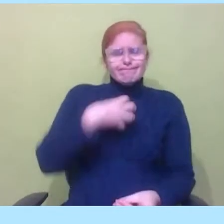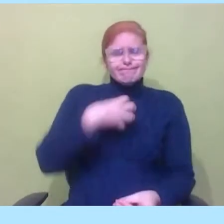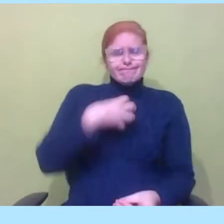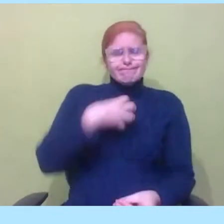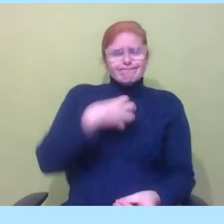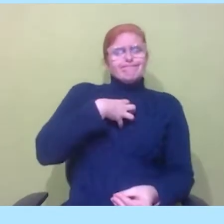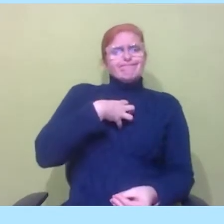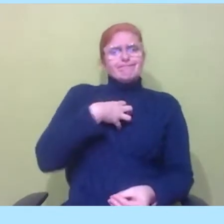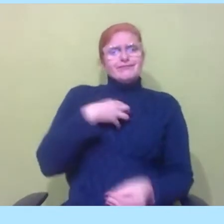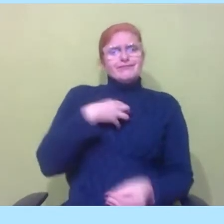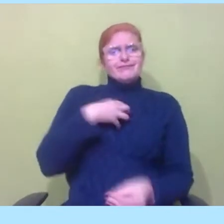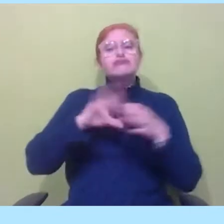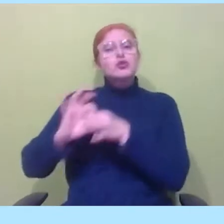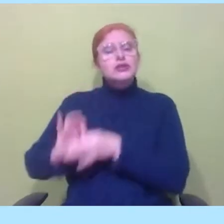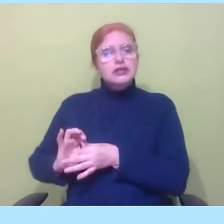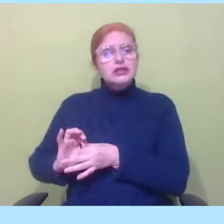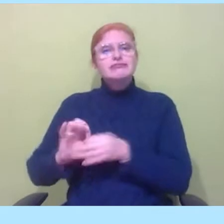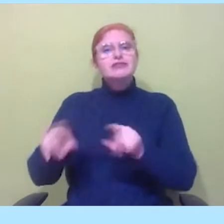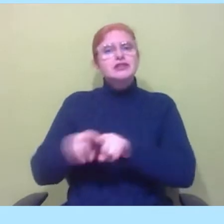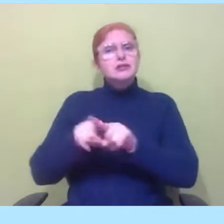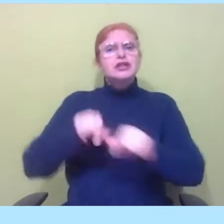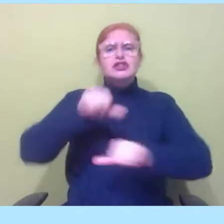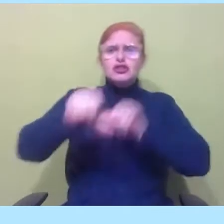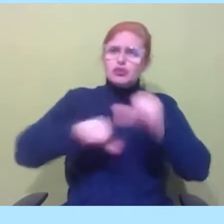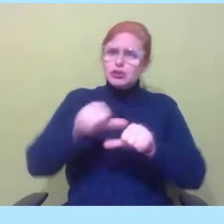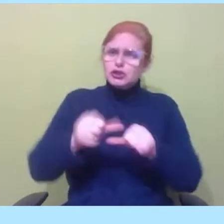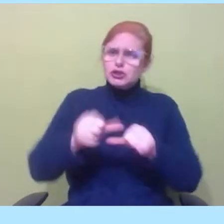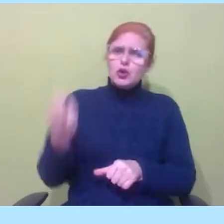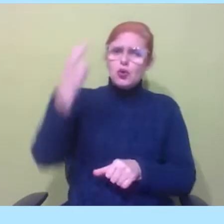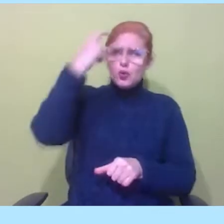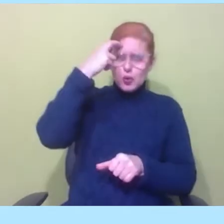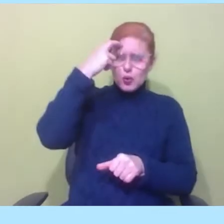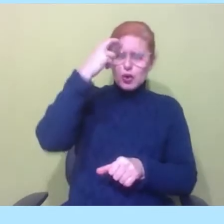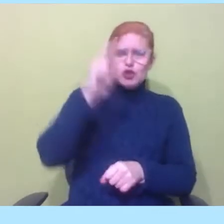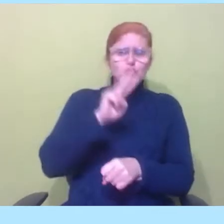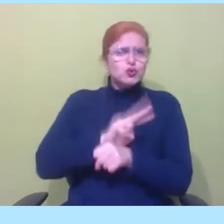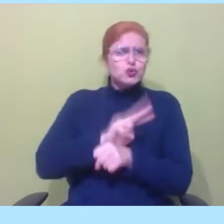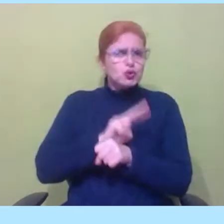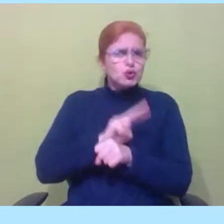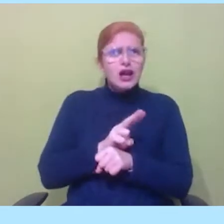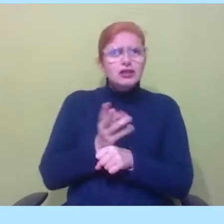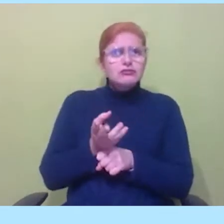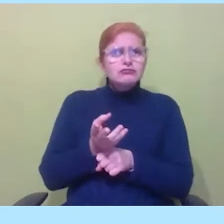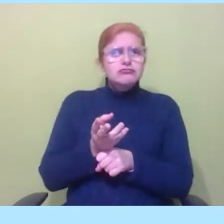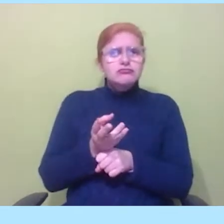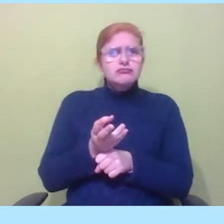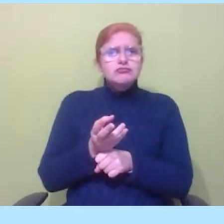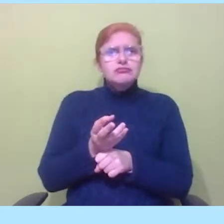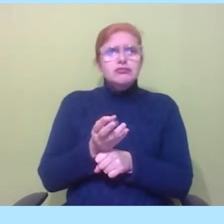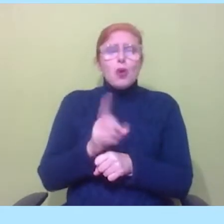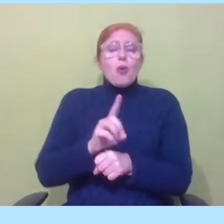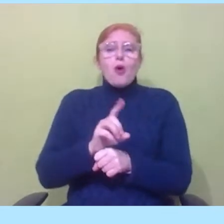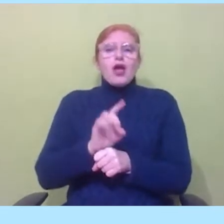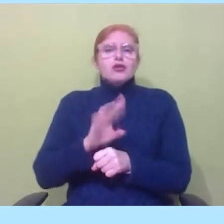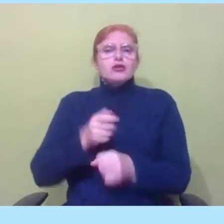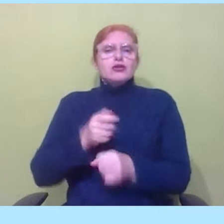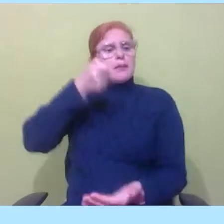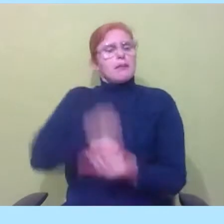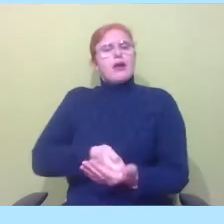e a transformação da cultura de cuidado como não uma coisa imperativa, não como